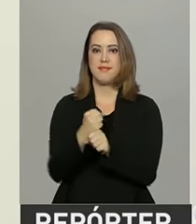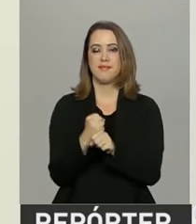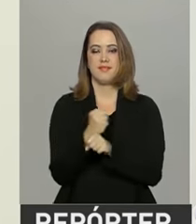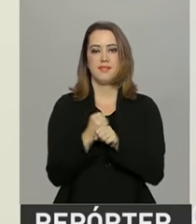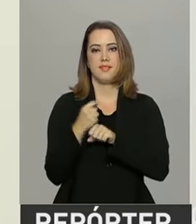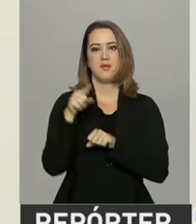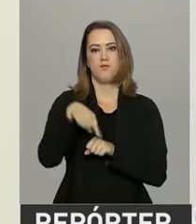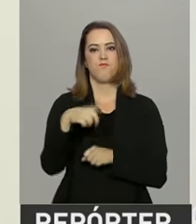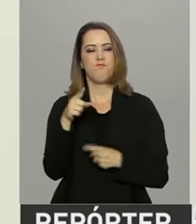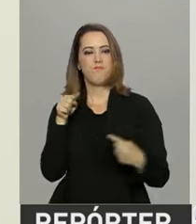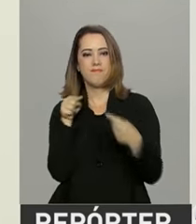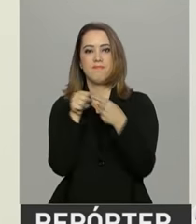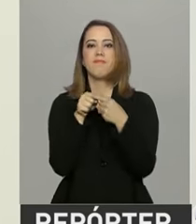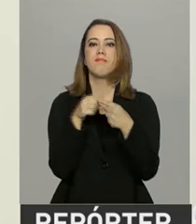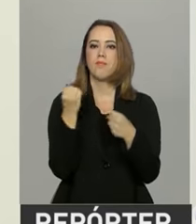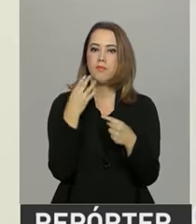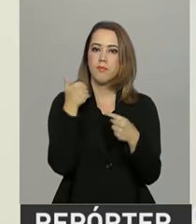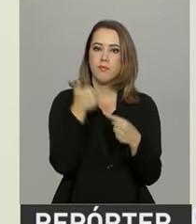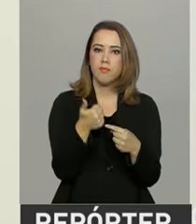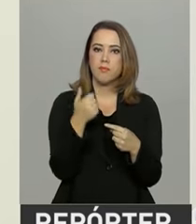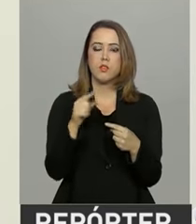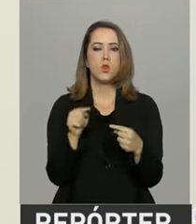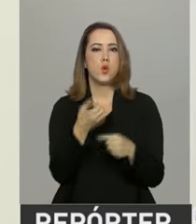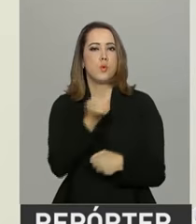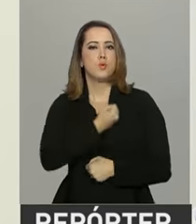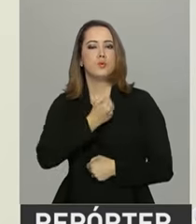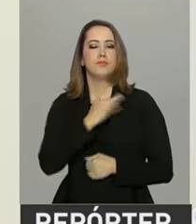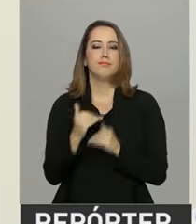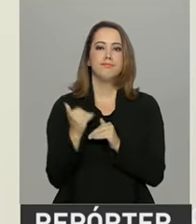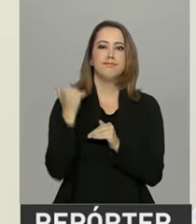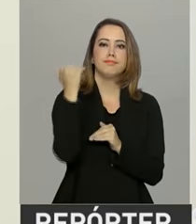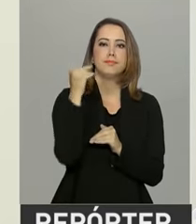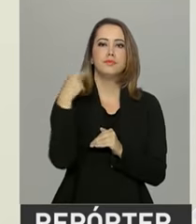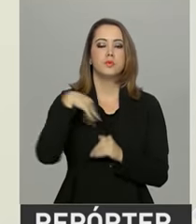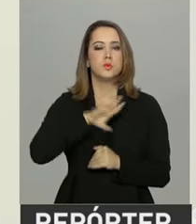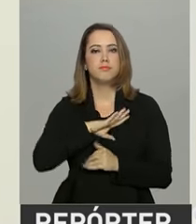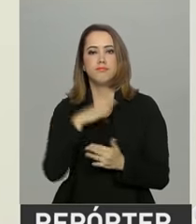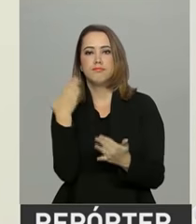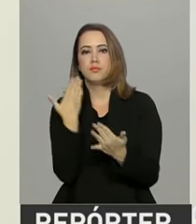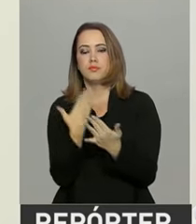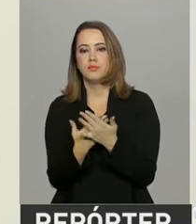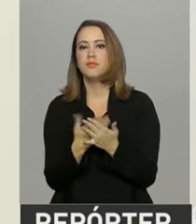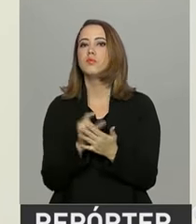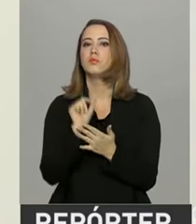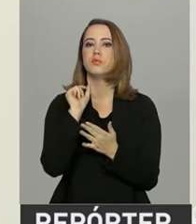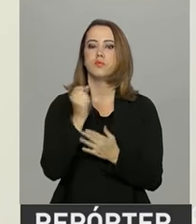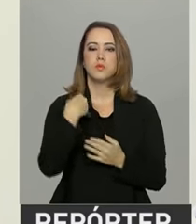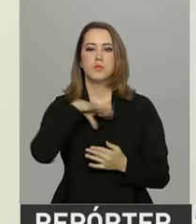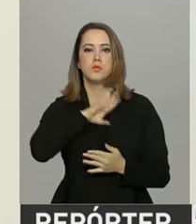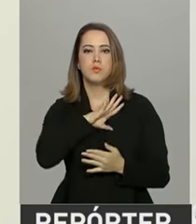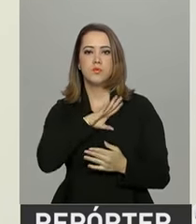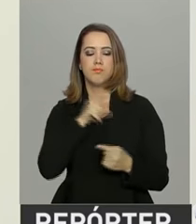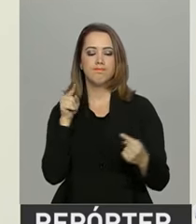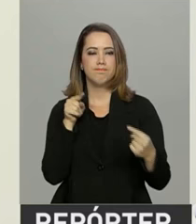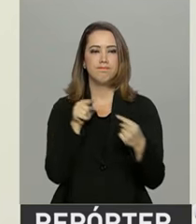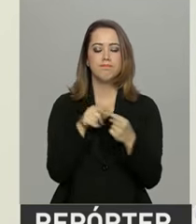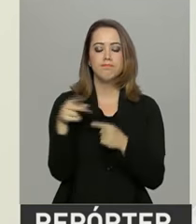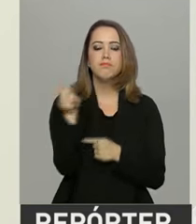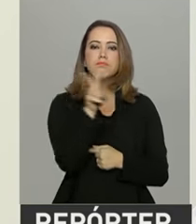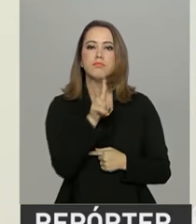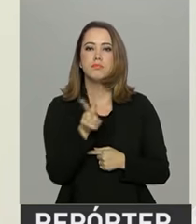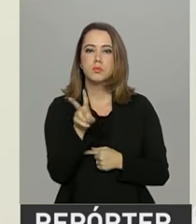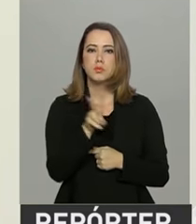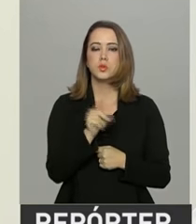meta ambiciosa, é um número elevado, mas os nossos estudos, a o nosso acompanhamento do